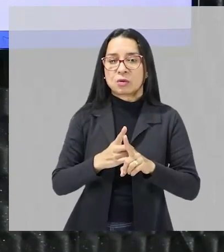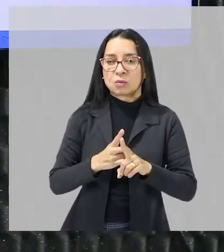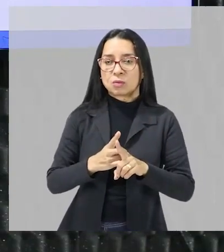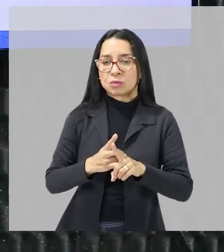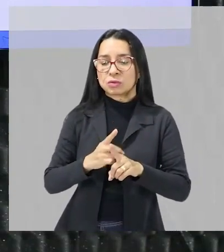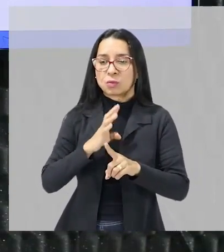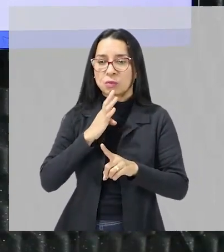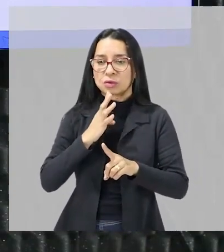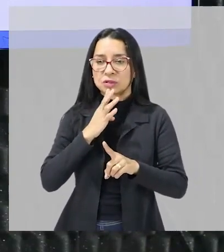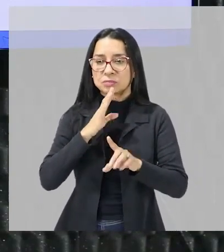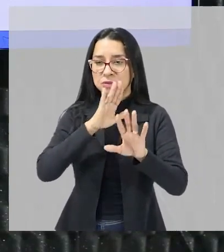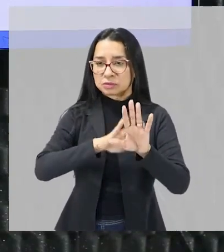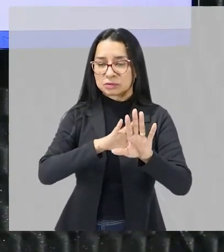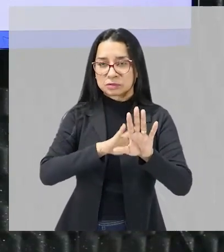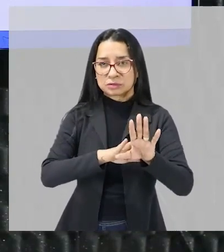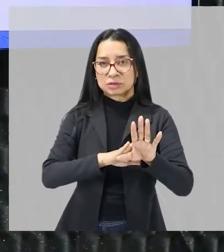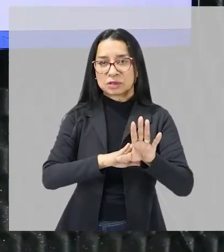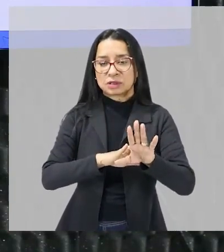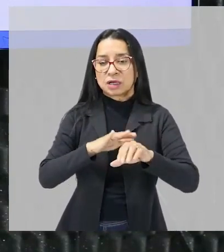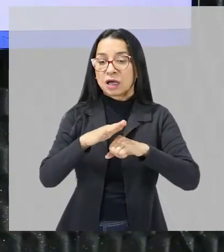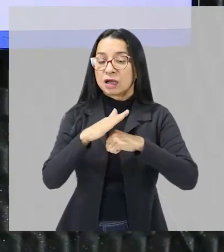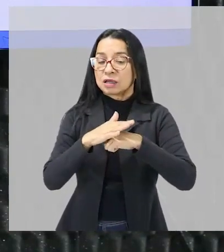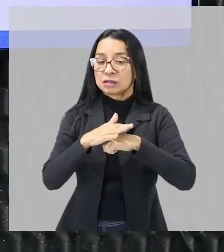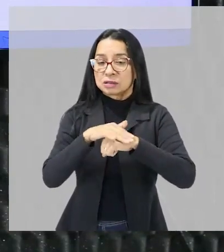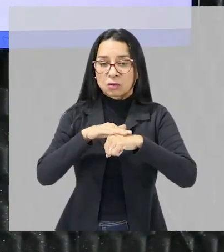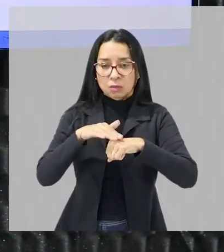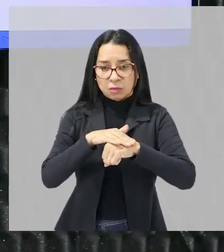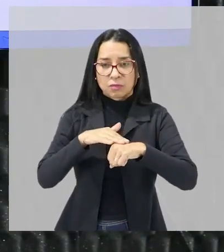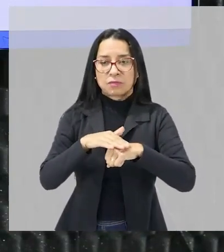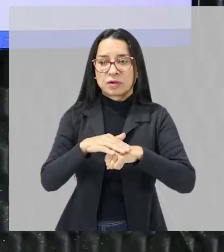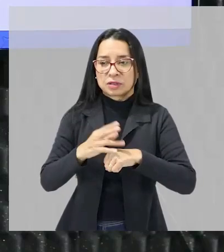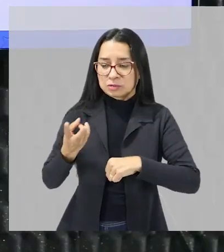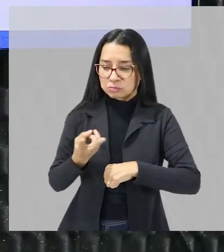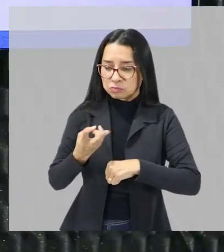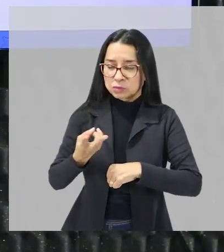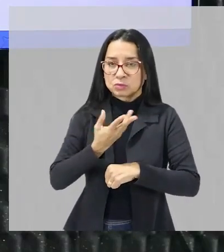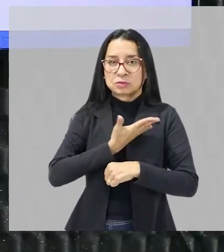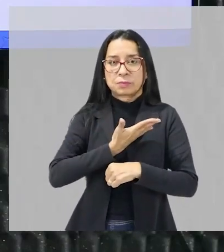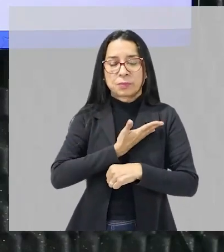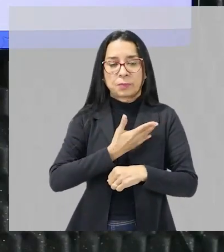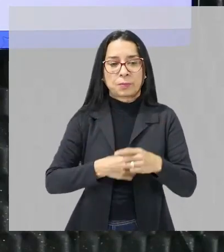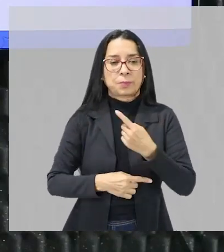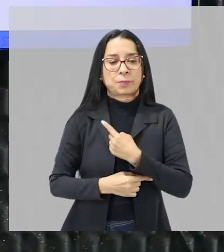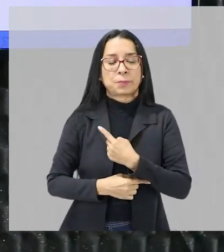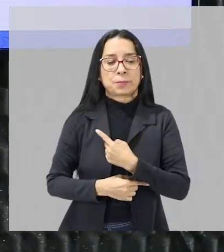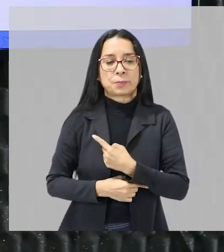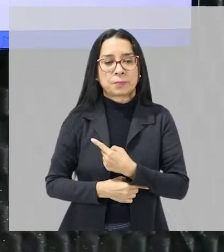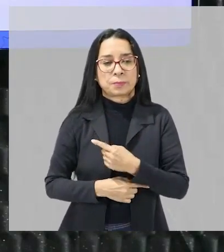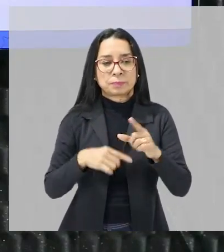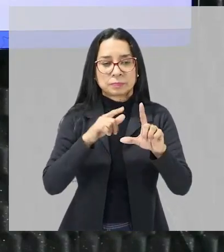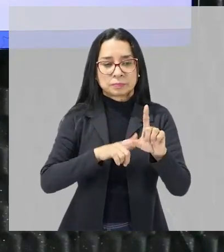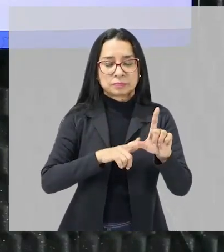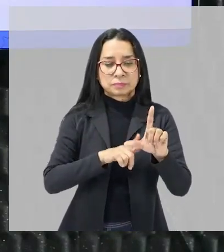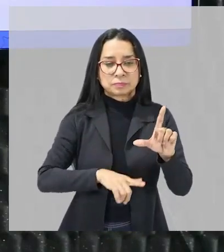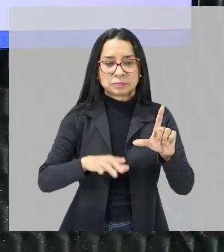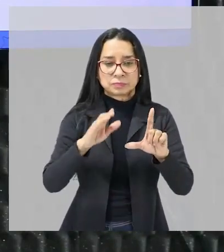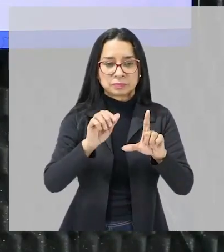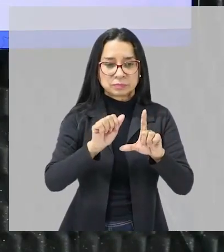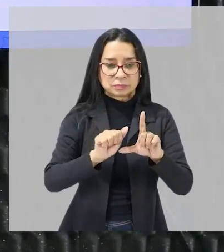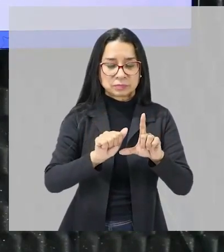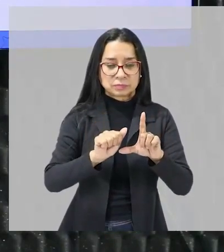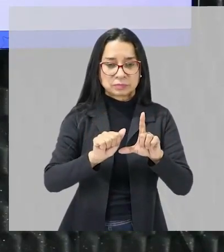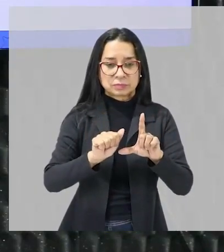ideologia nesse diálogo da Mafalda com a sua amiga. Letra A. Concepções variadas da realidade